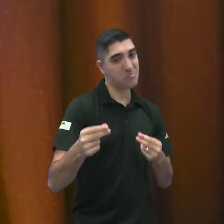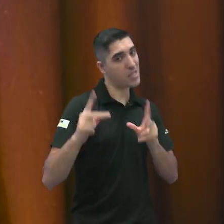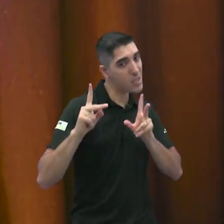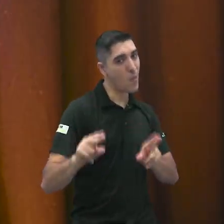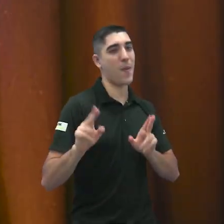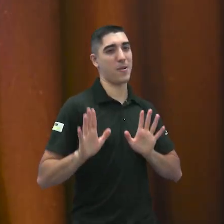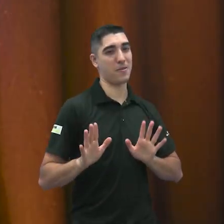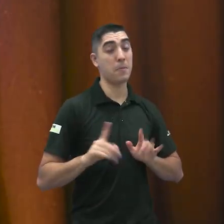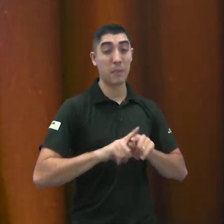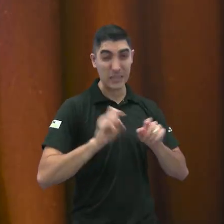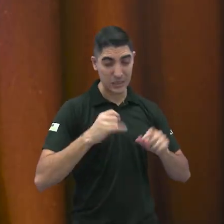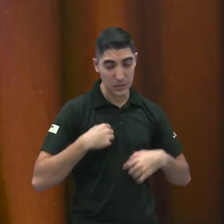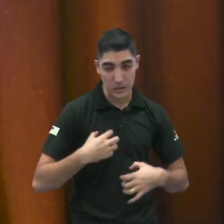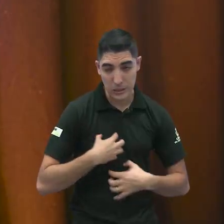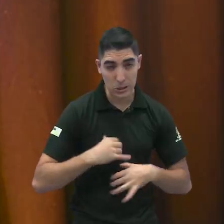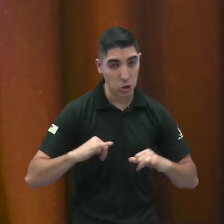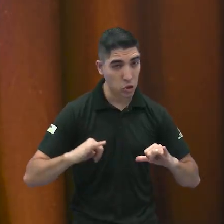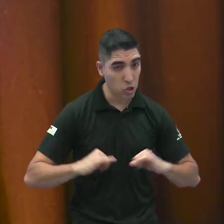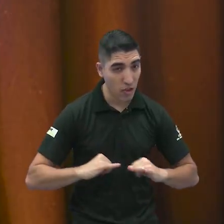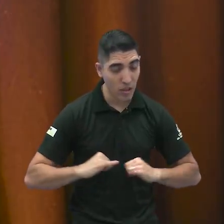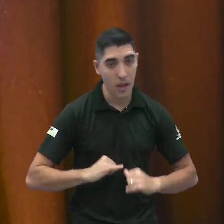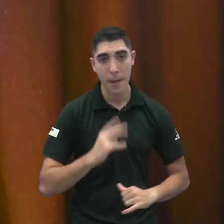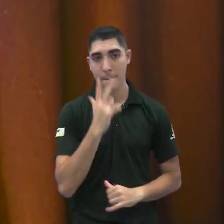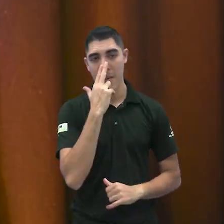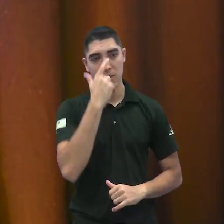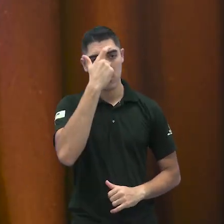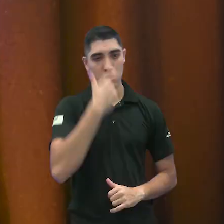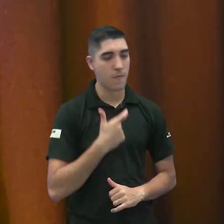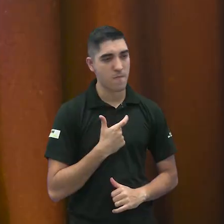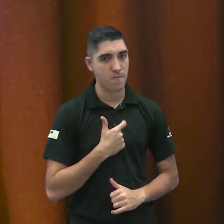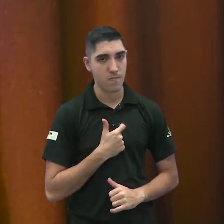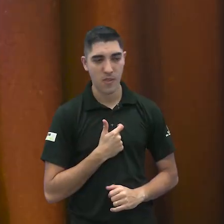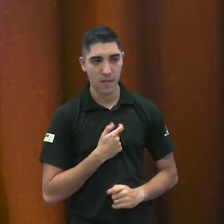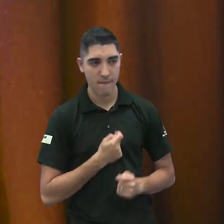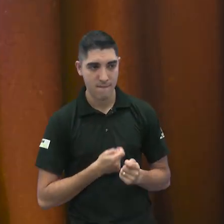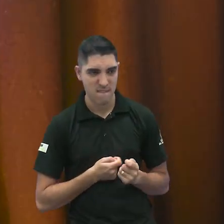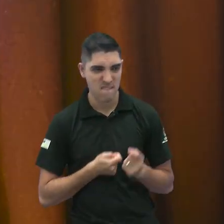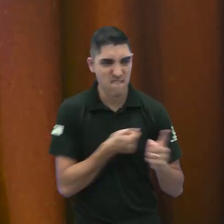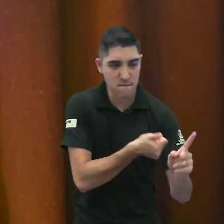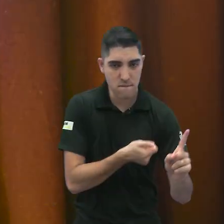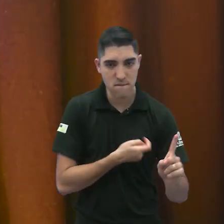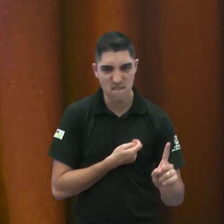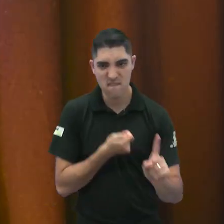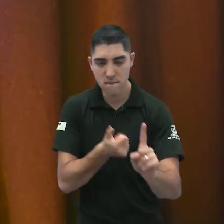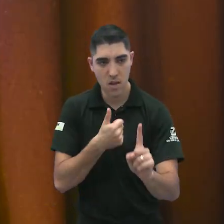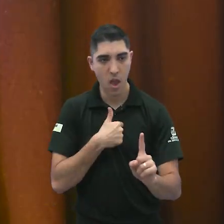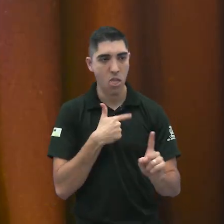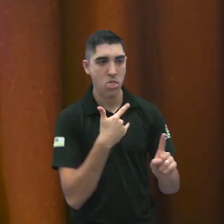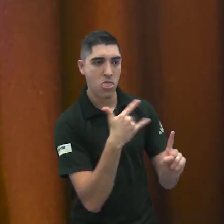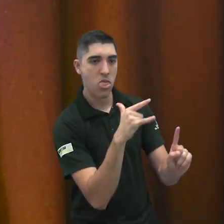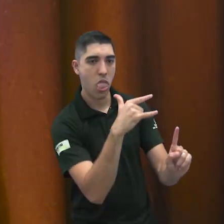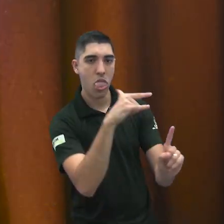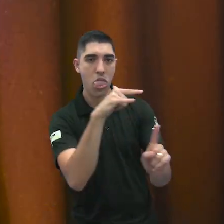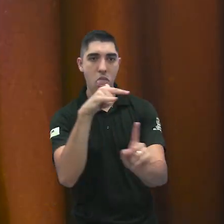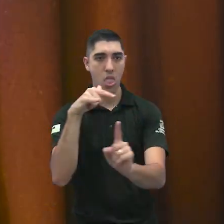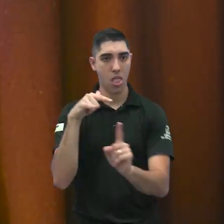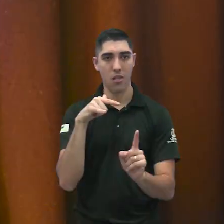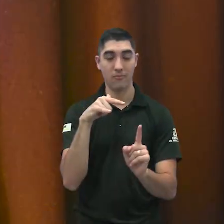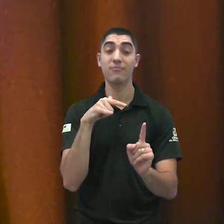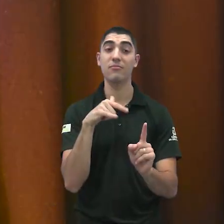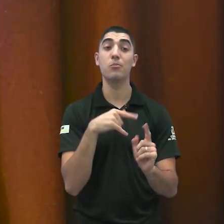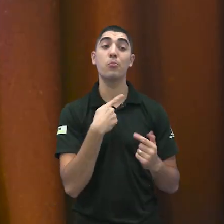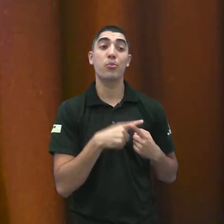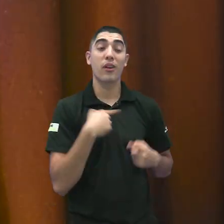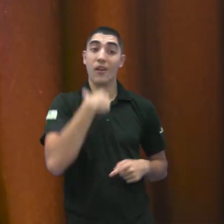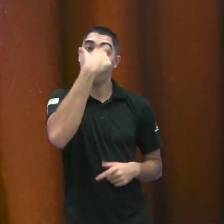Mas quando ele está na sua dor, ele vai começar a puxar tapete, ele vai começar a manipular somente pela manipulação para que ele